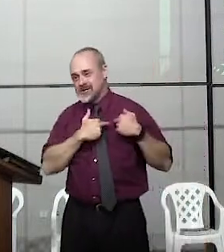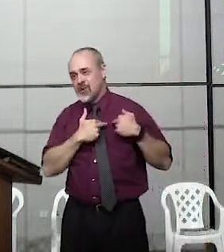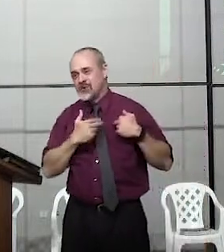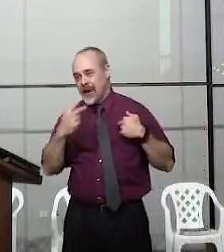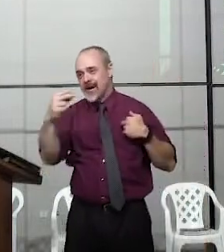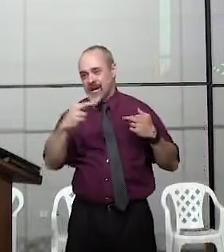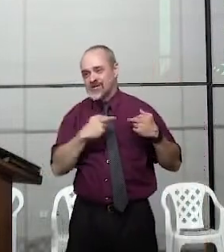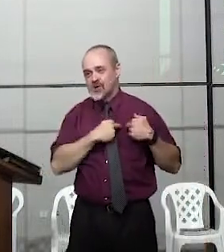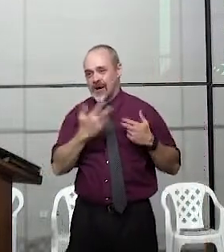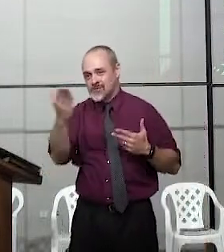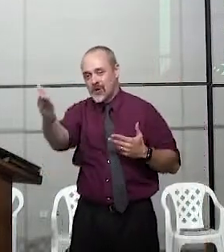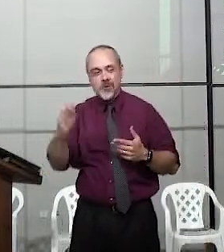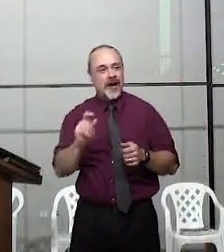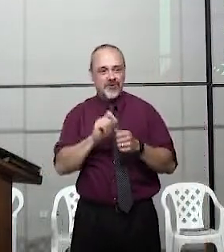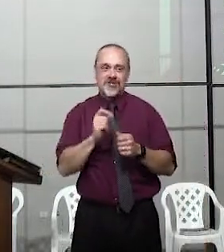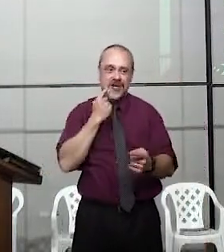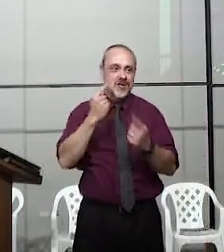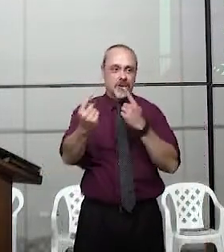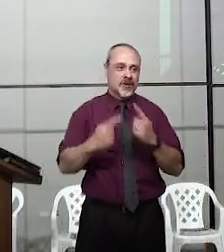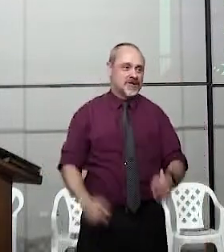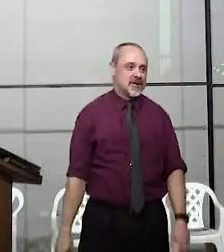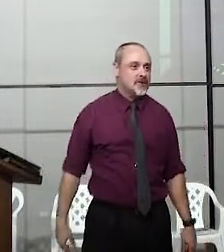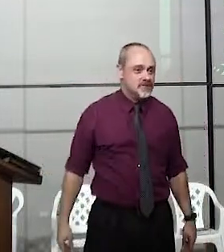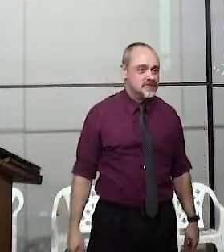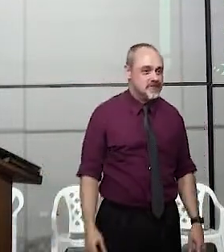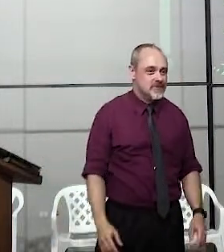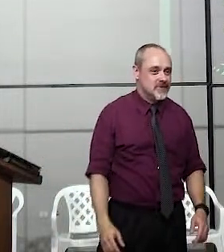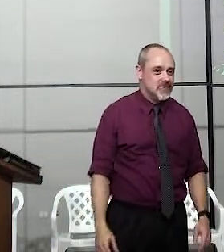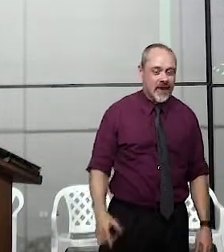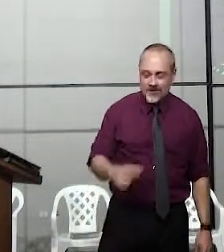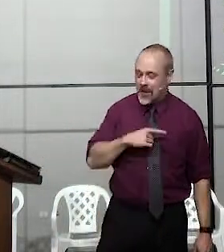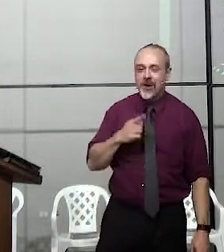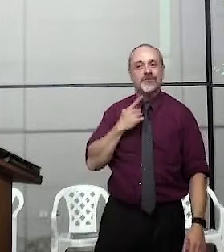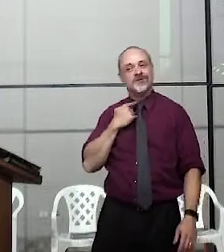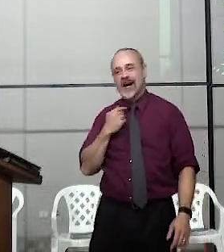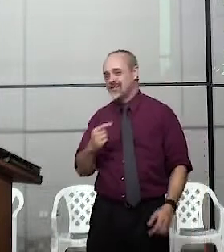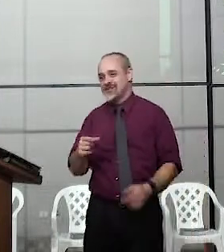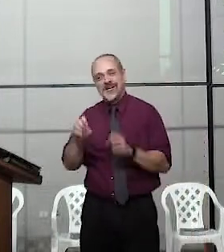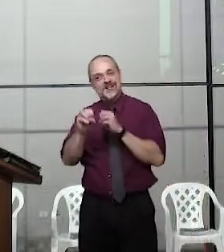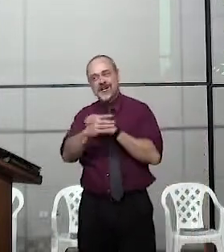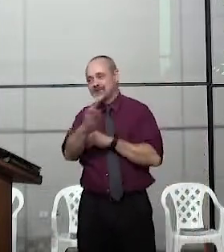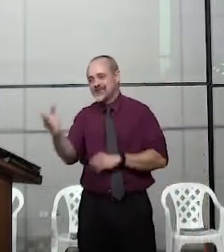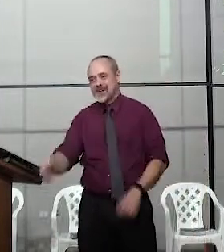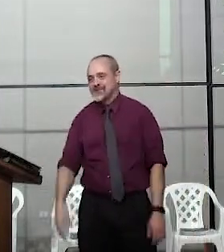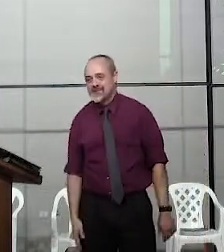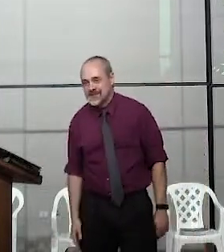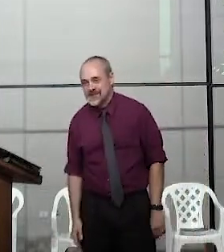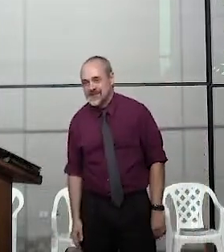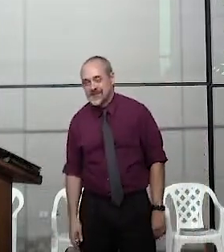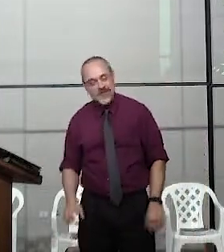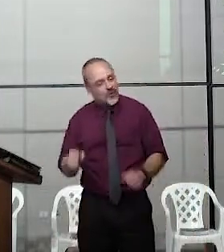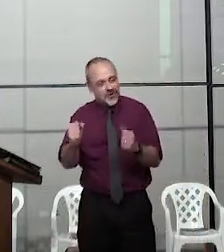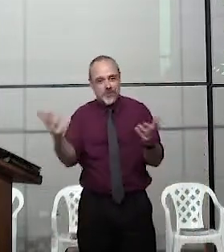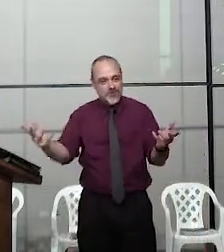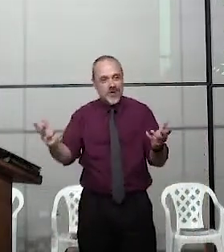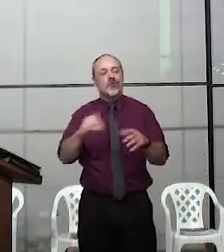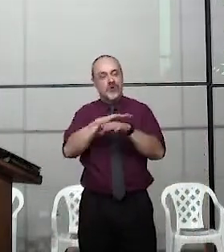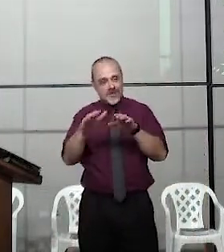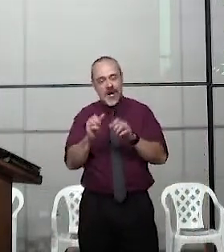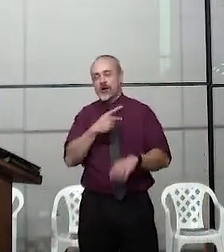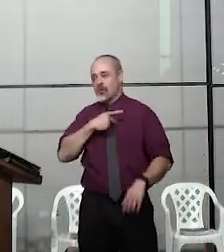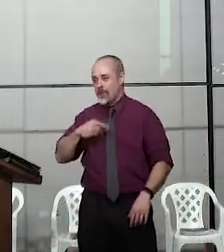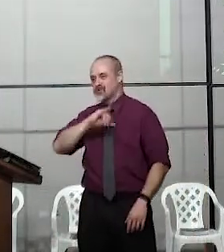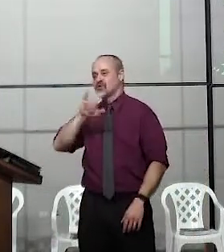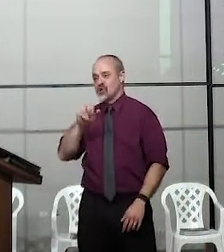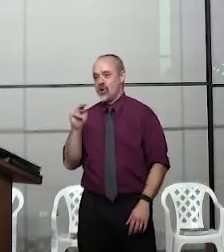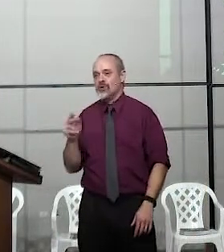minha responsabilidade e a sua responsabilidade fazer essa comunicação. Eu tenho a vontade de ensinar vocês. Se fosse possível,